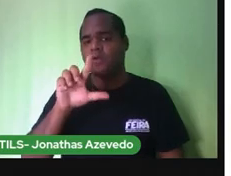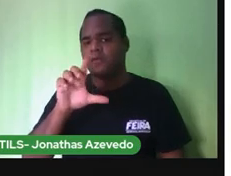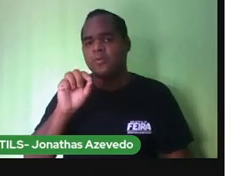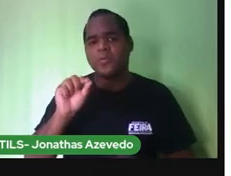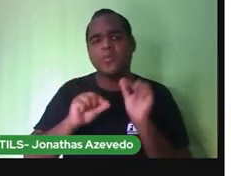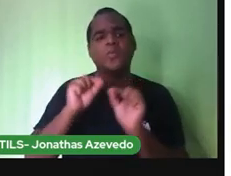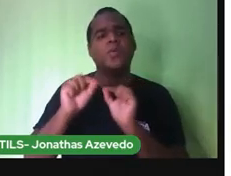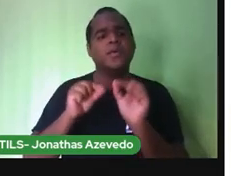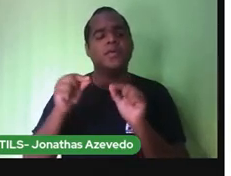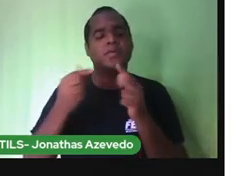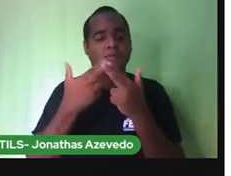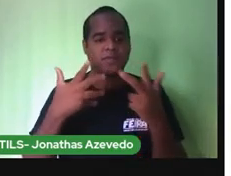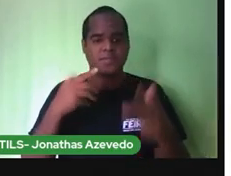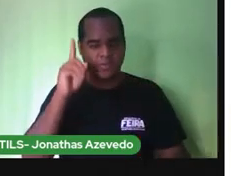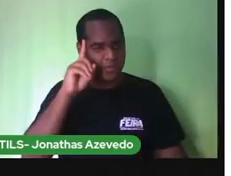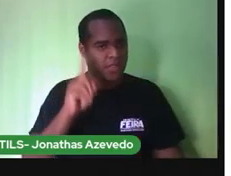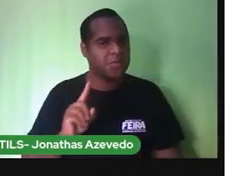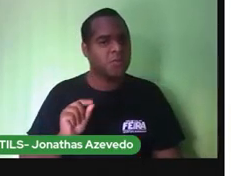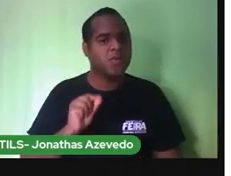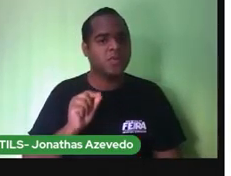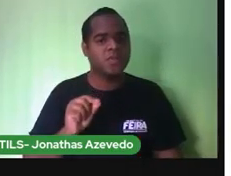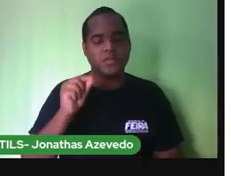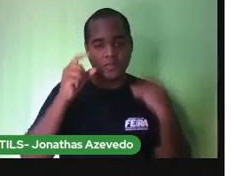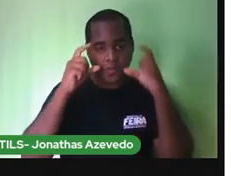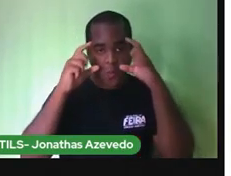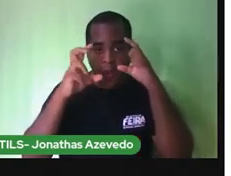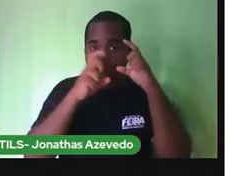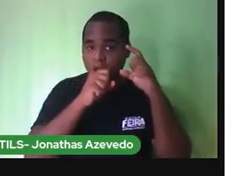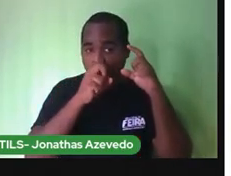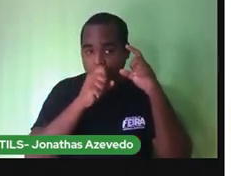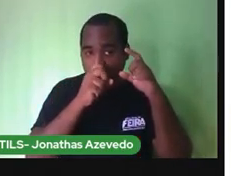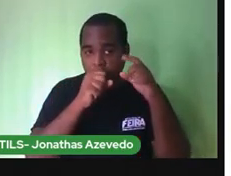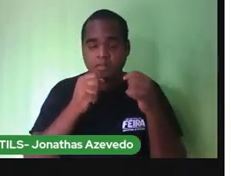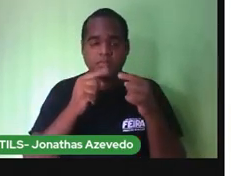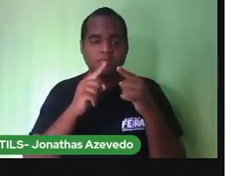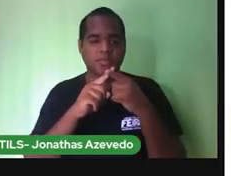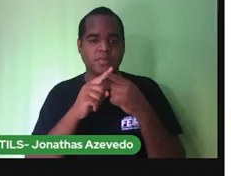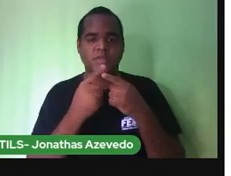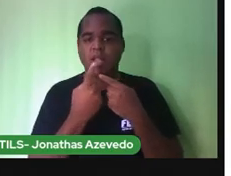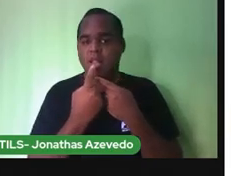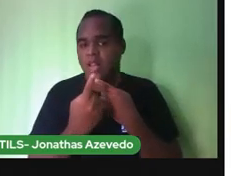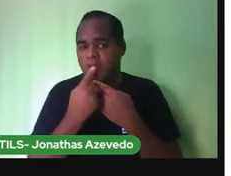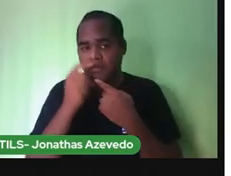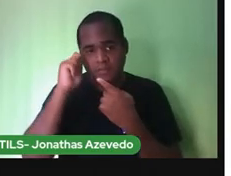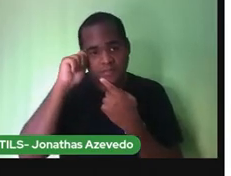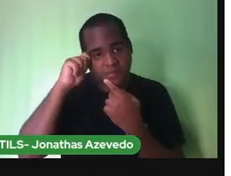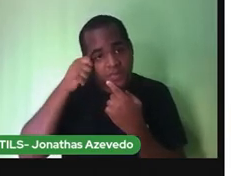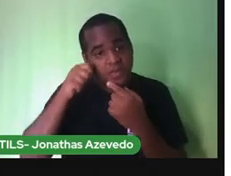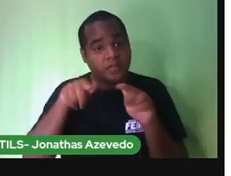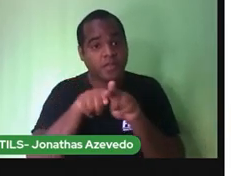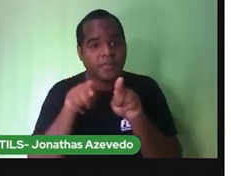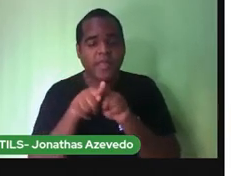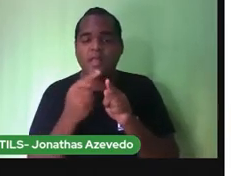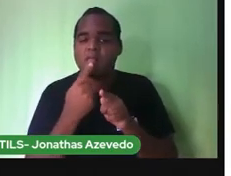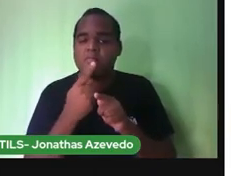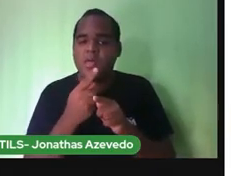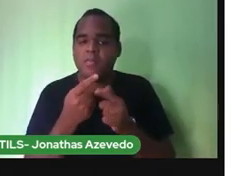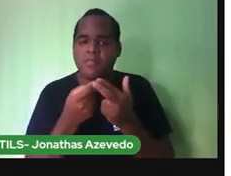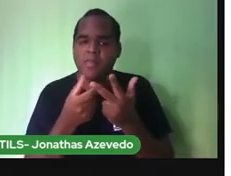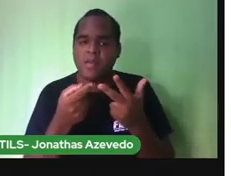não sabe ele tem os seus olhos alaranjados a sua língua é preta e tem espinhas